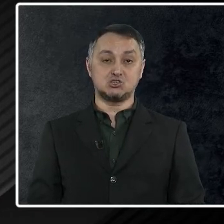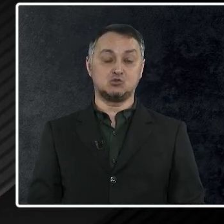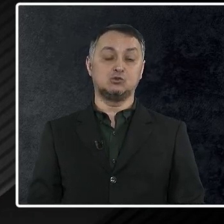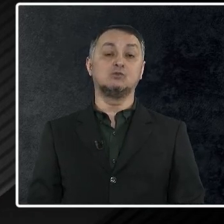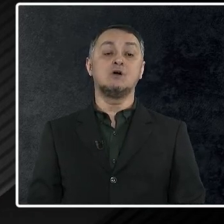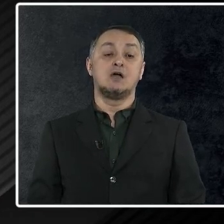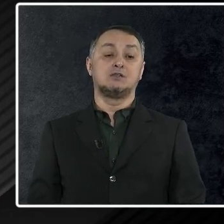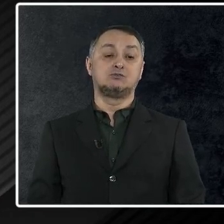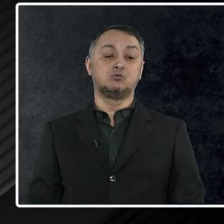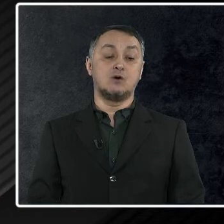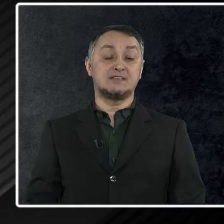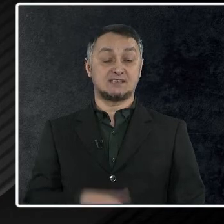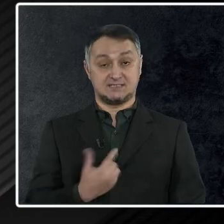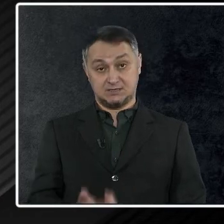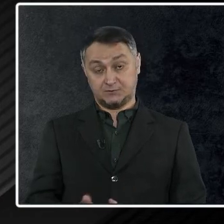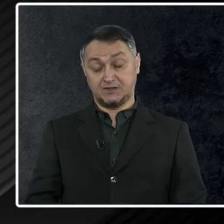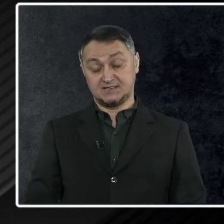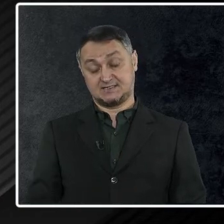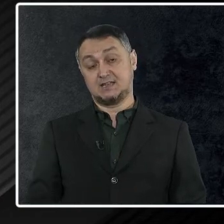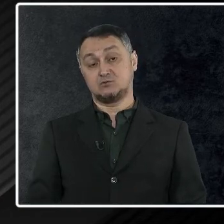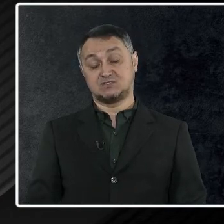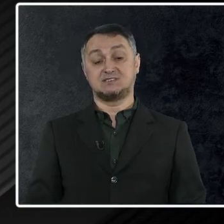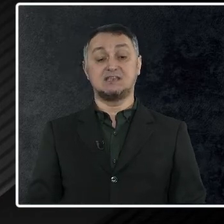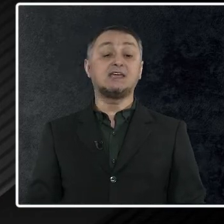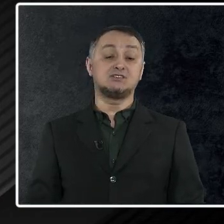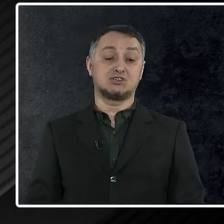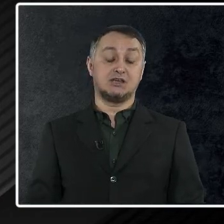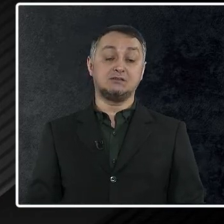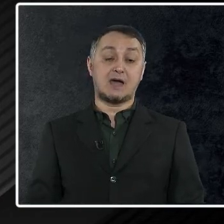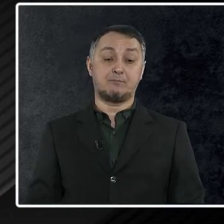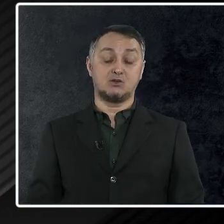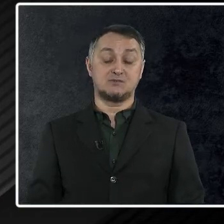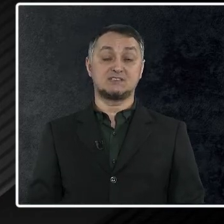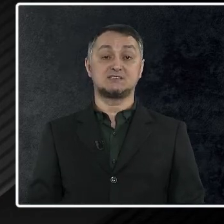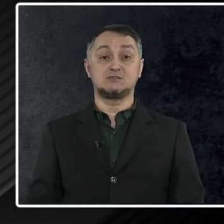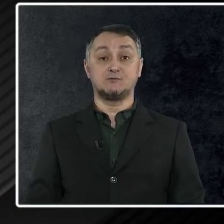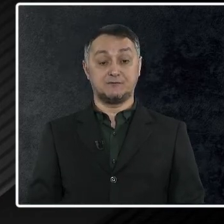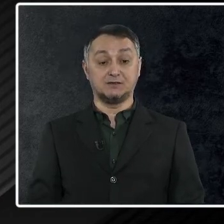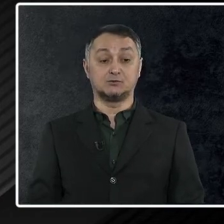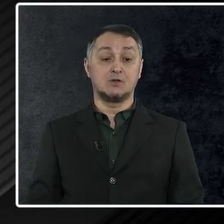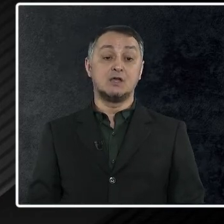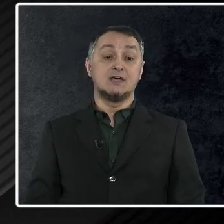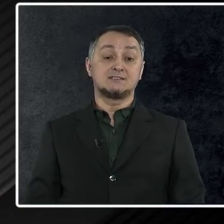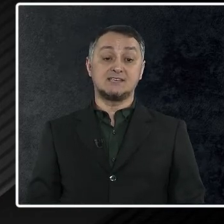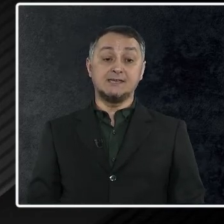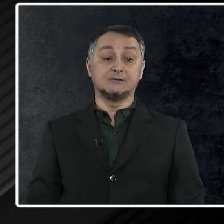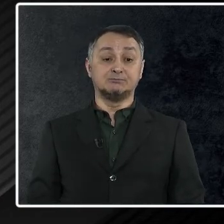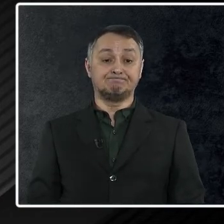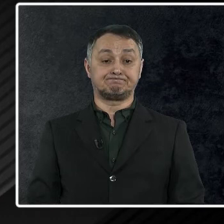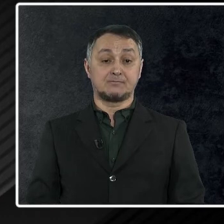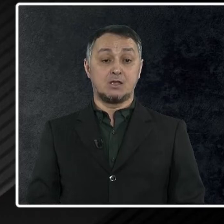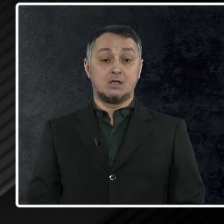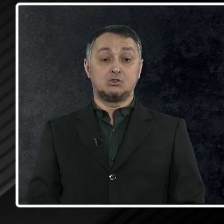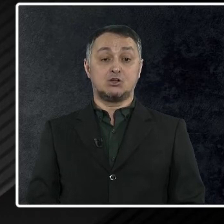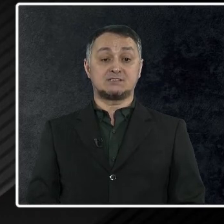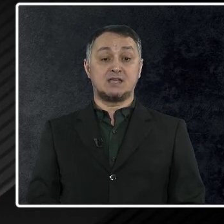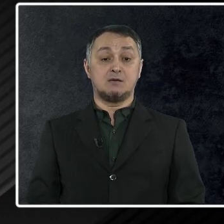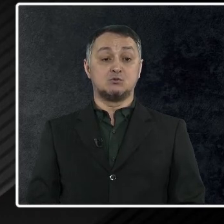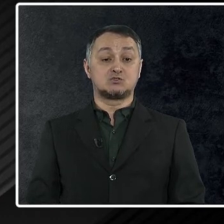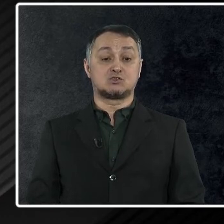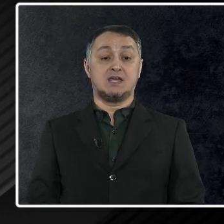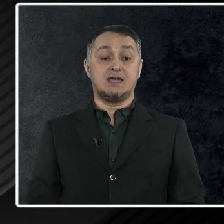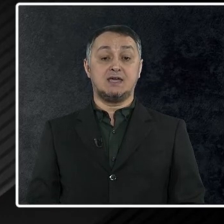30 de junho do exercício financeiro seguinte, né? Após o exercício findo. Seguindo,